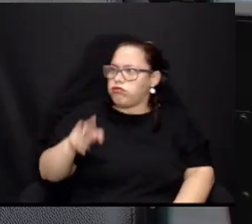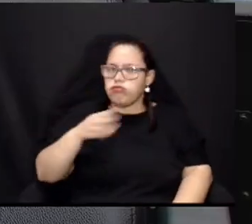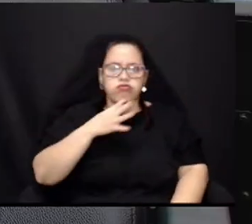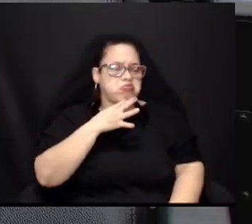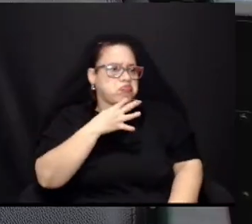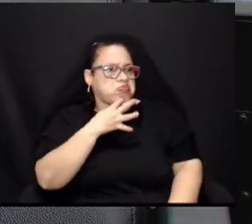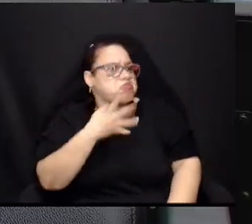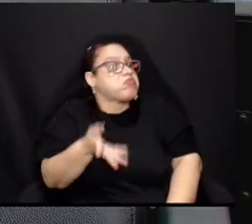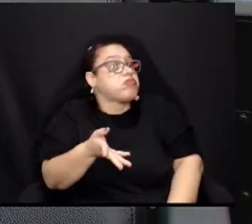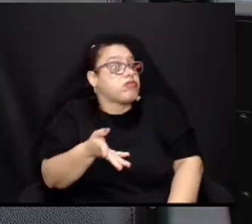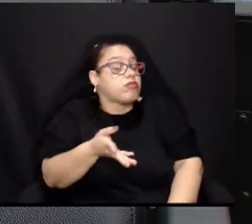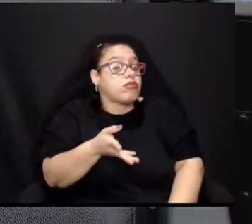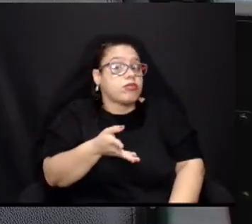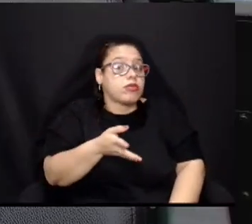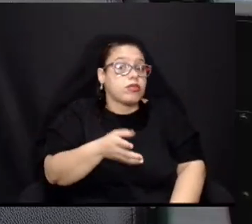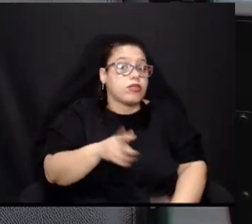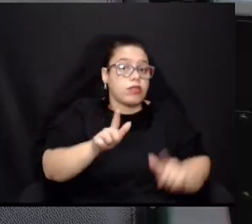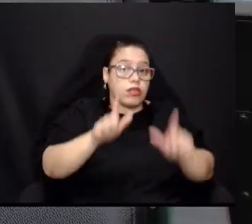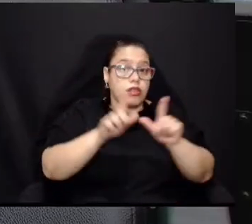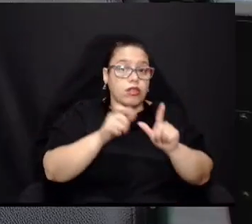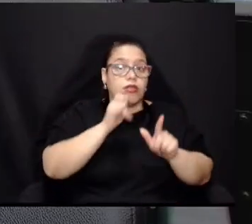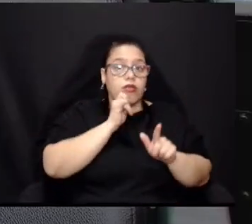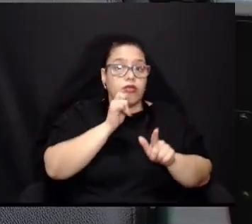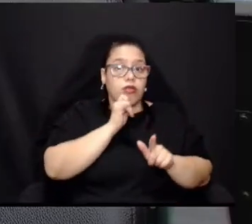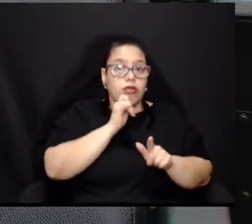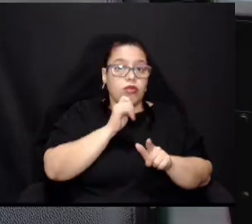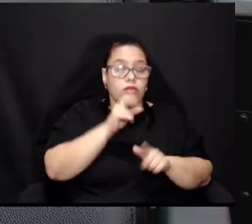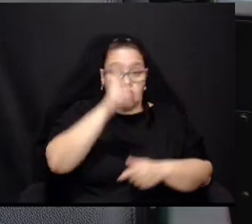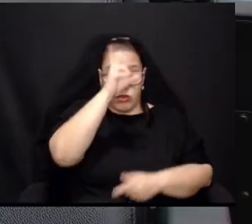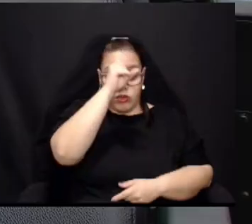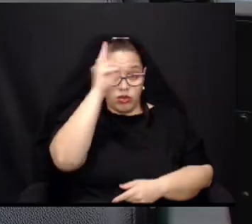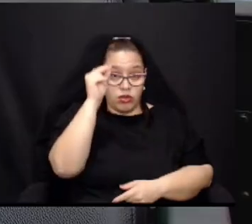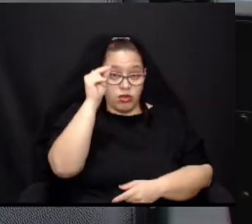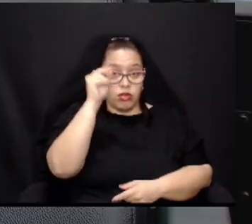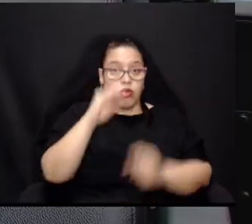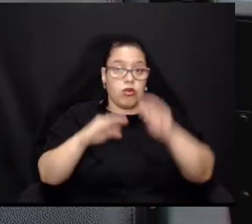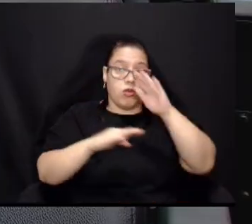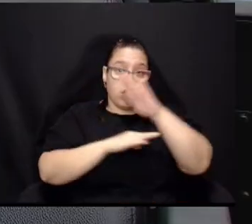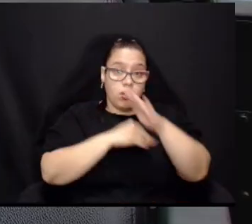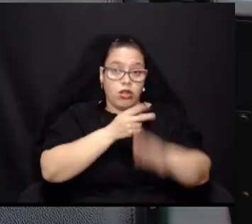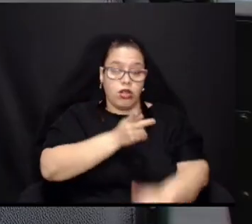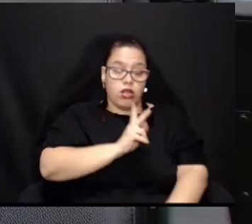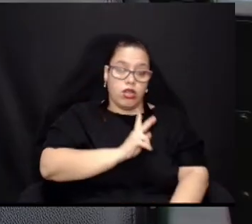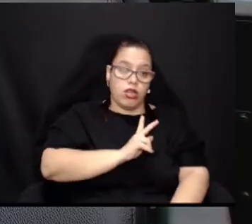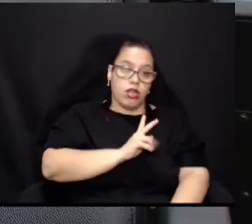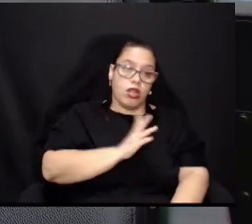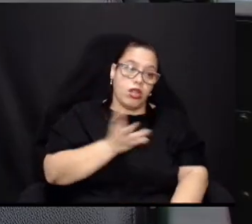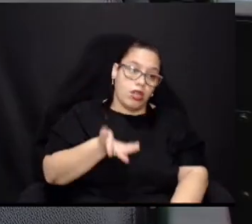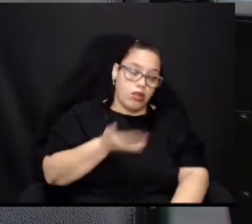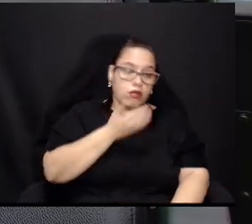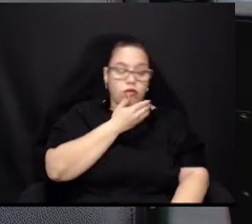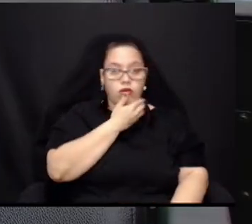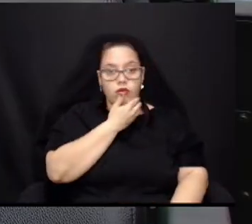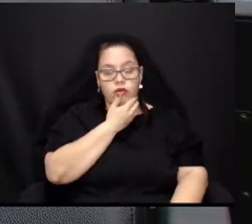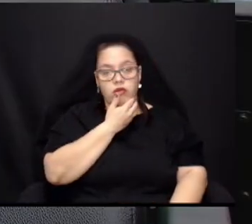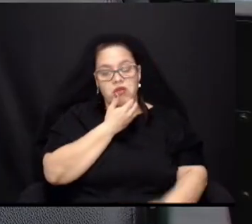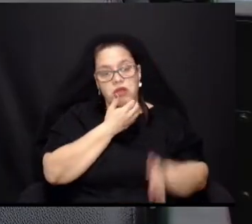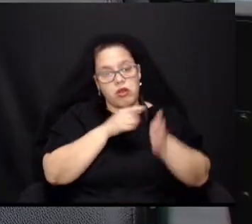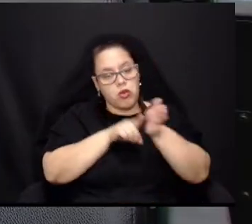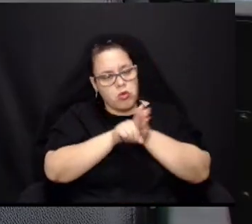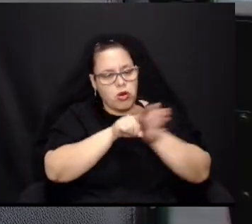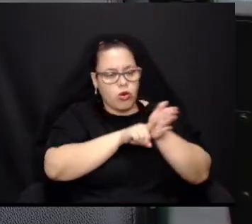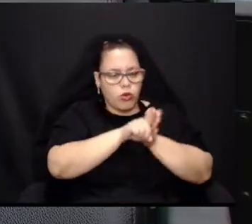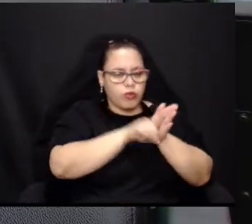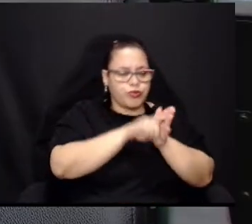tem um quadro, por exemplo, do atual prefeito, que foi presidente da Câmara, e aí isso vai suscitando perguntas, e aí a gente aproveita